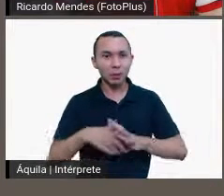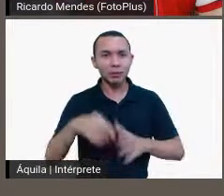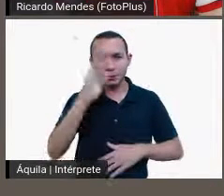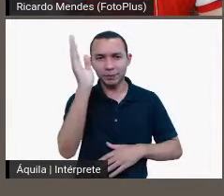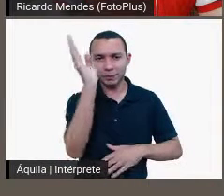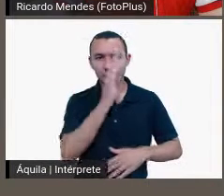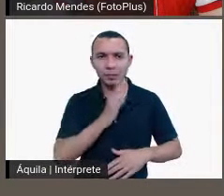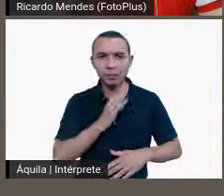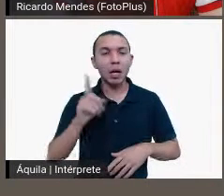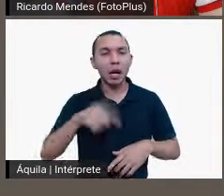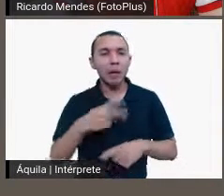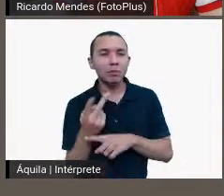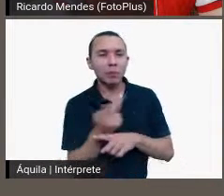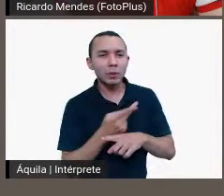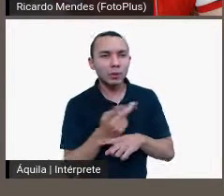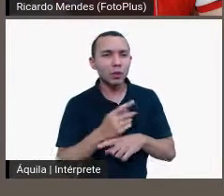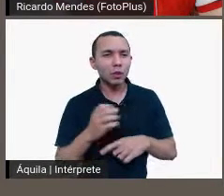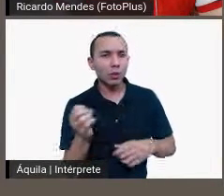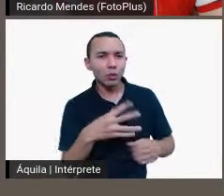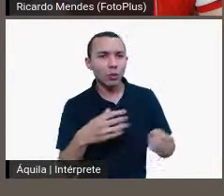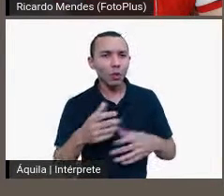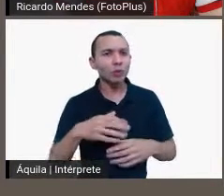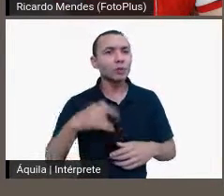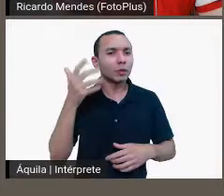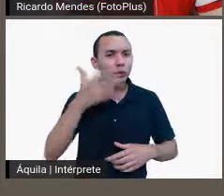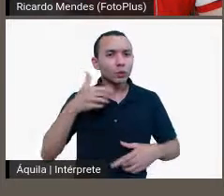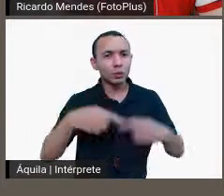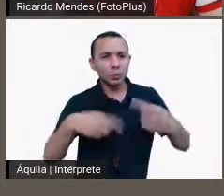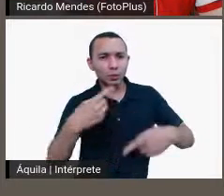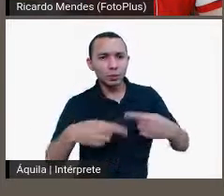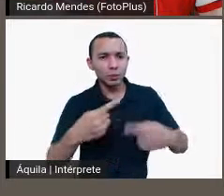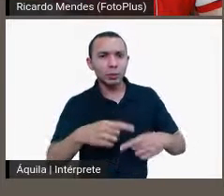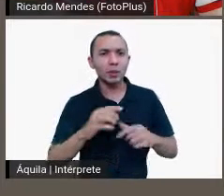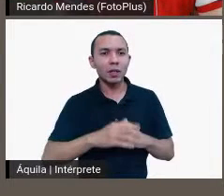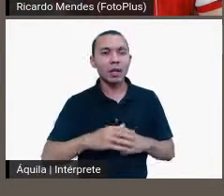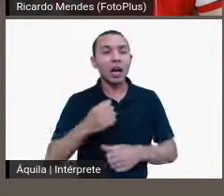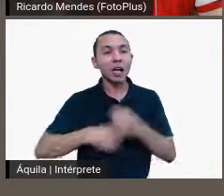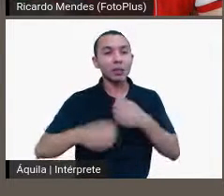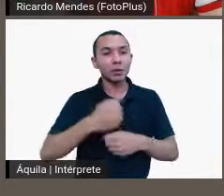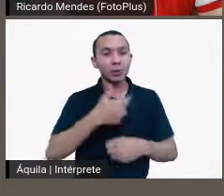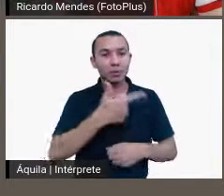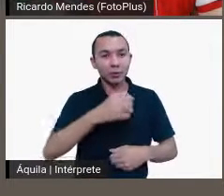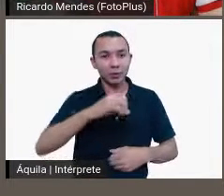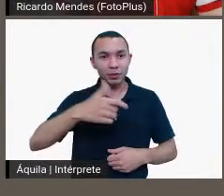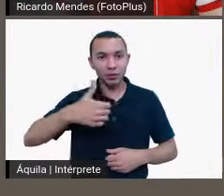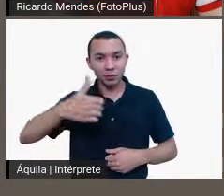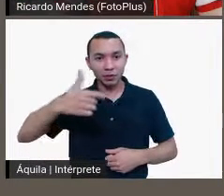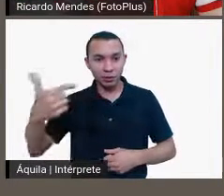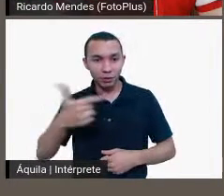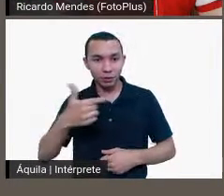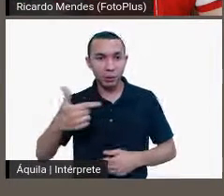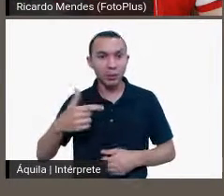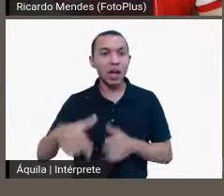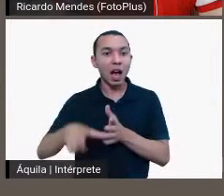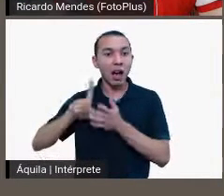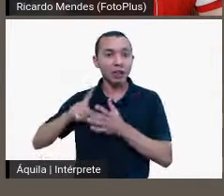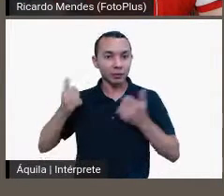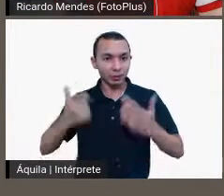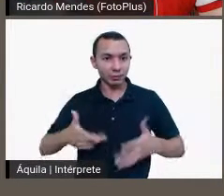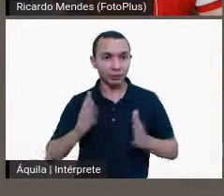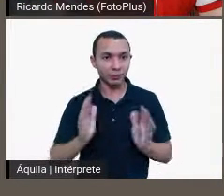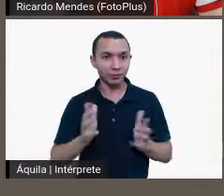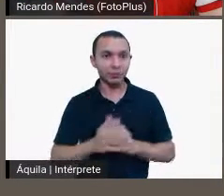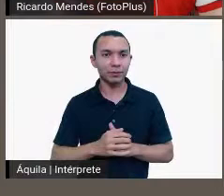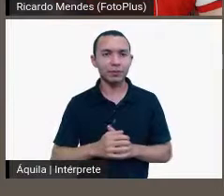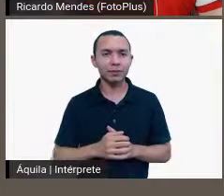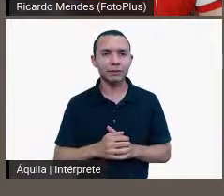como busca de nova estabilização do discurso crítico sobre questões postas em 22, como falamos acima. É necessário lembrar a